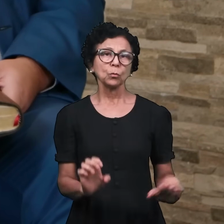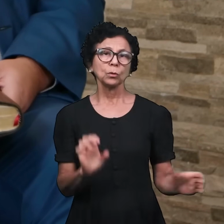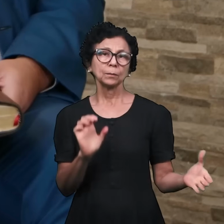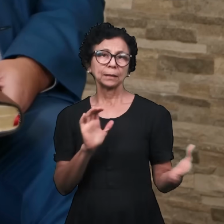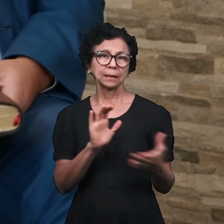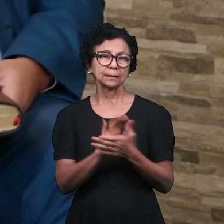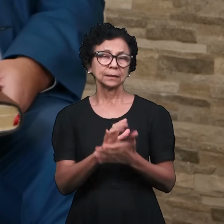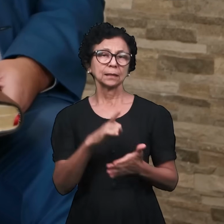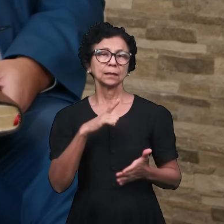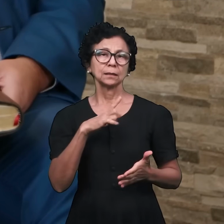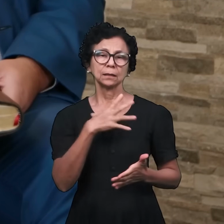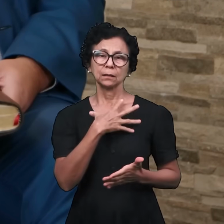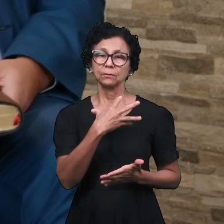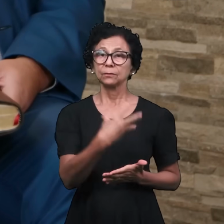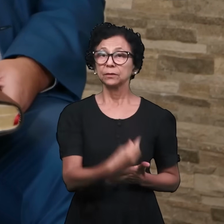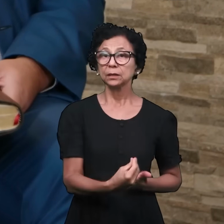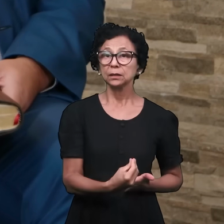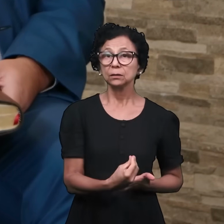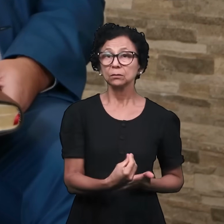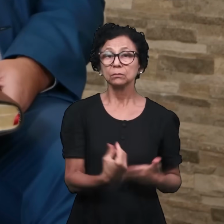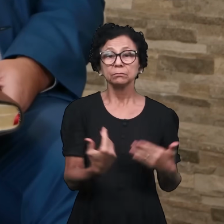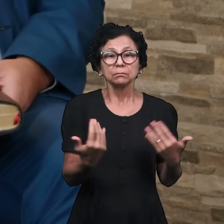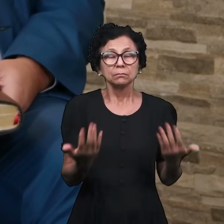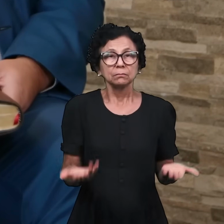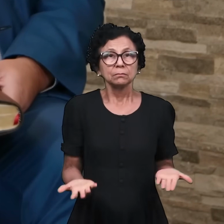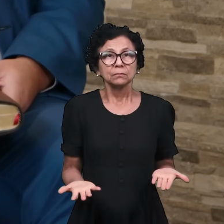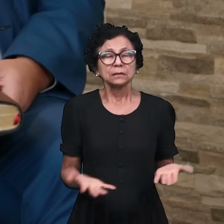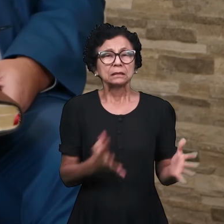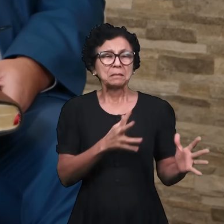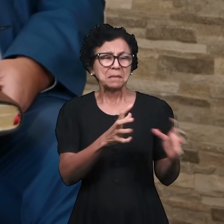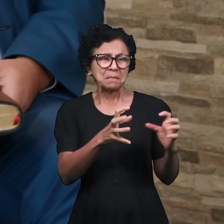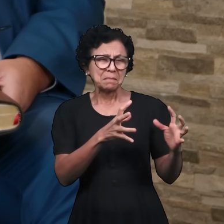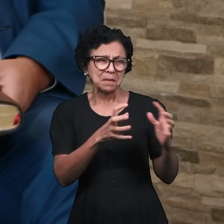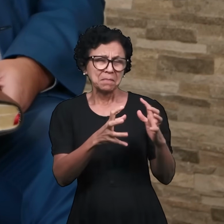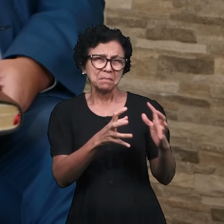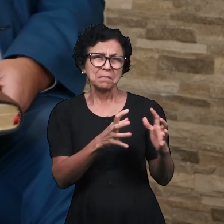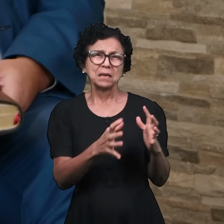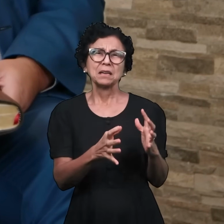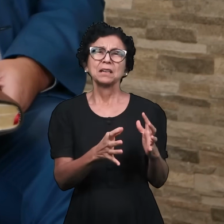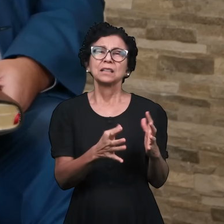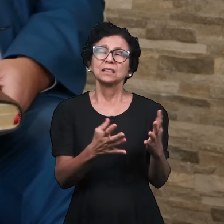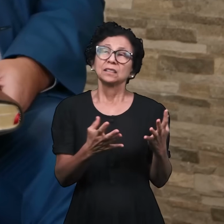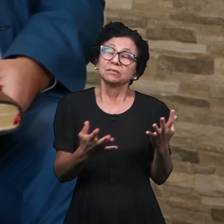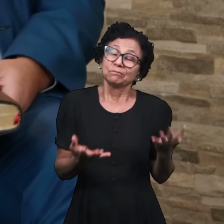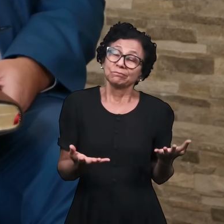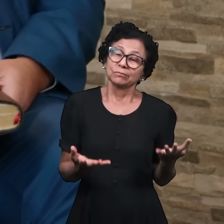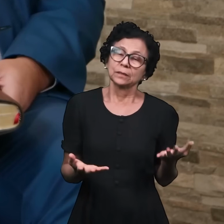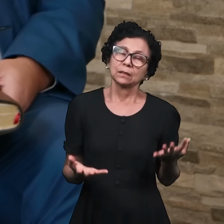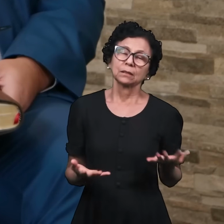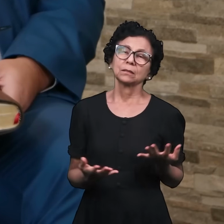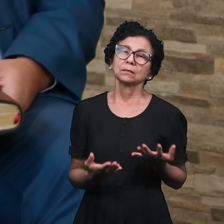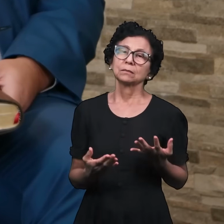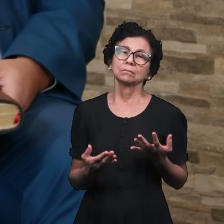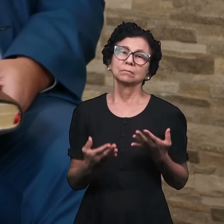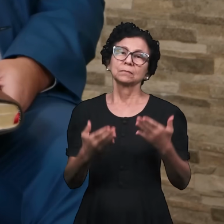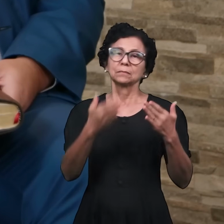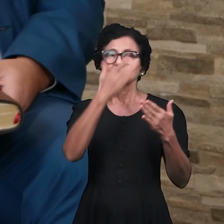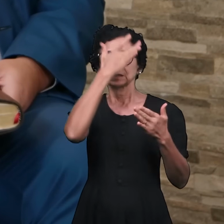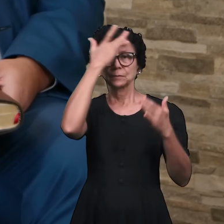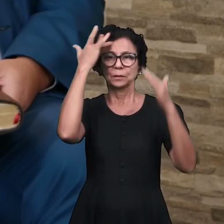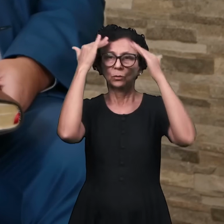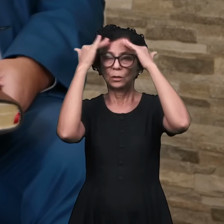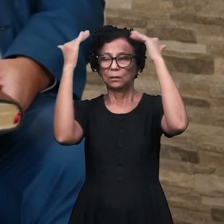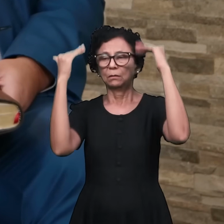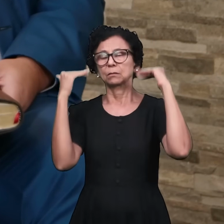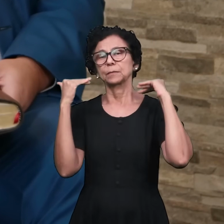Pelo contrário, Perfeito. Acaba constituindo uma família, mas um ambiente de conflito. Ou seja, quem não obedece